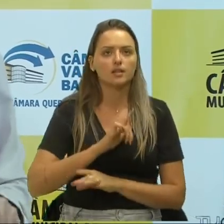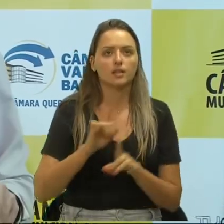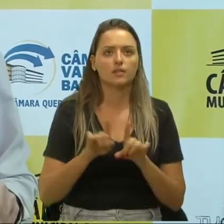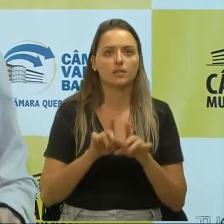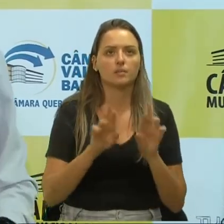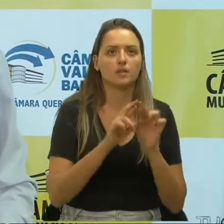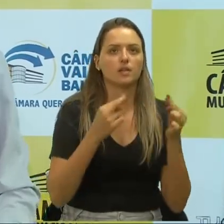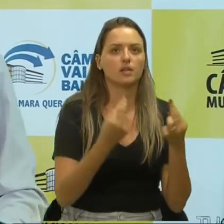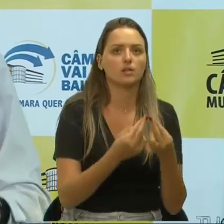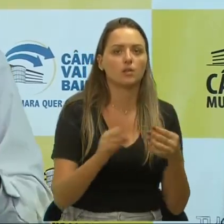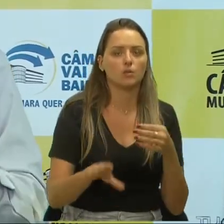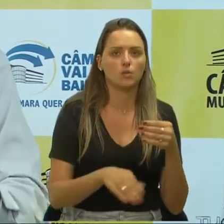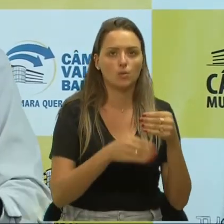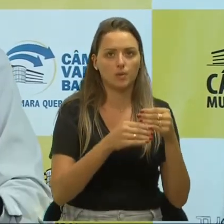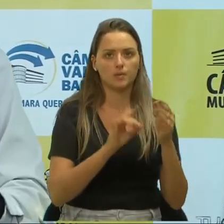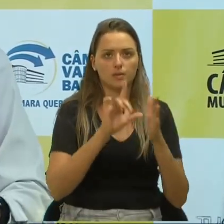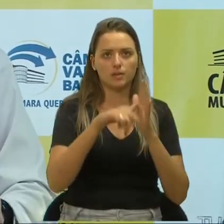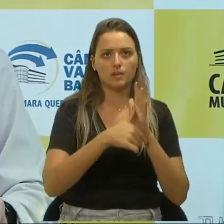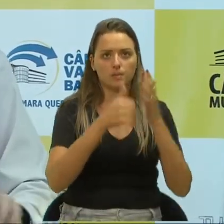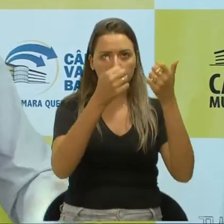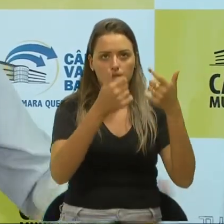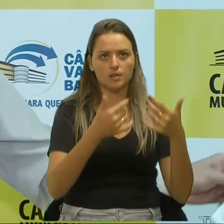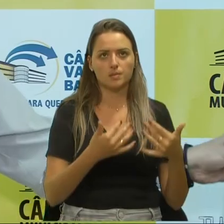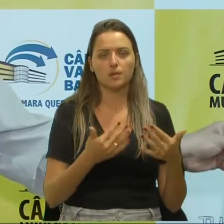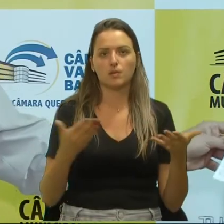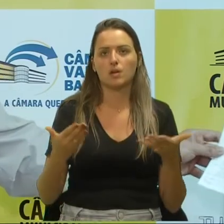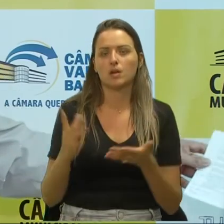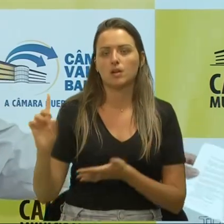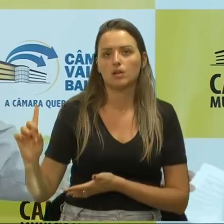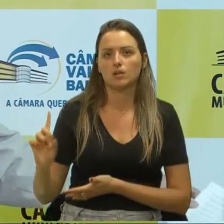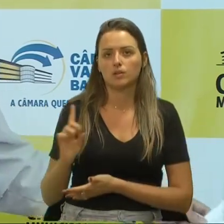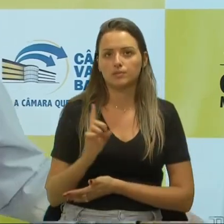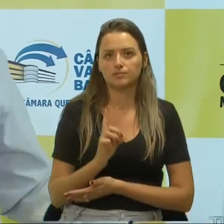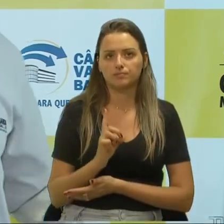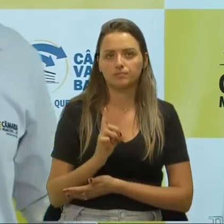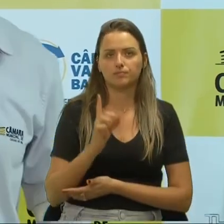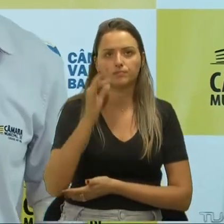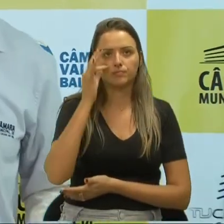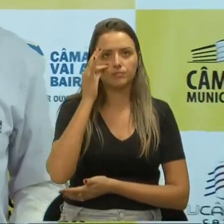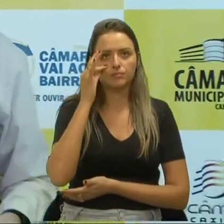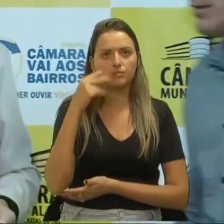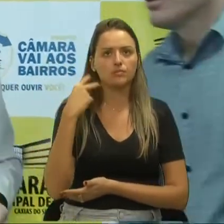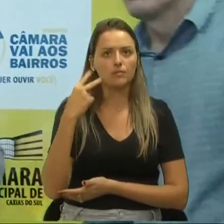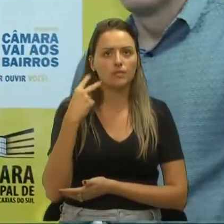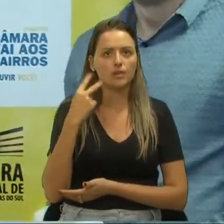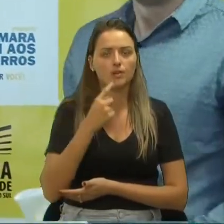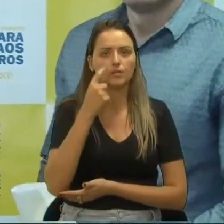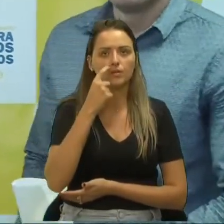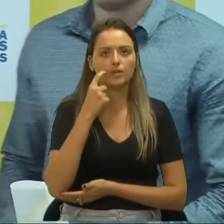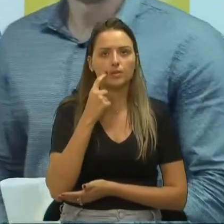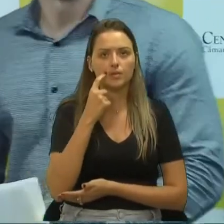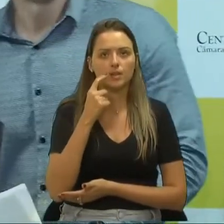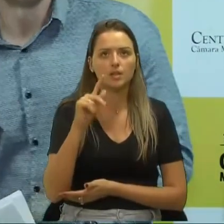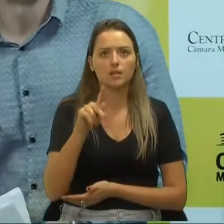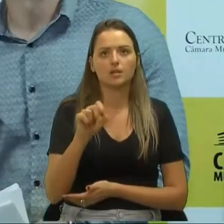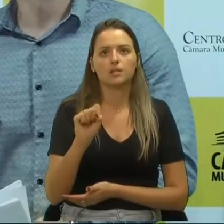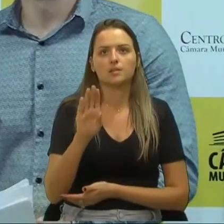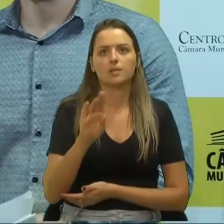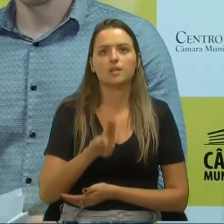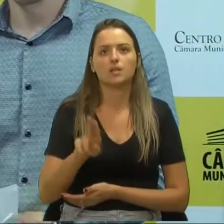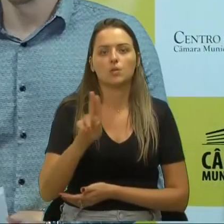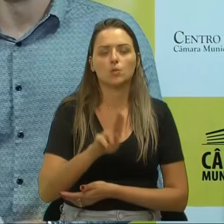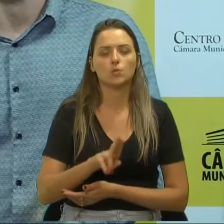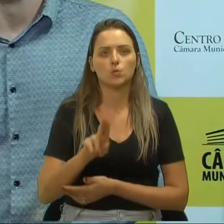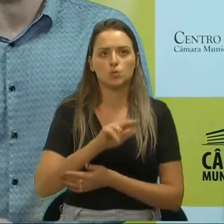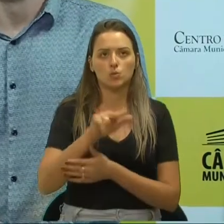sessão extraordinária, já já falo a respeito disso, mas antes eu converso ao vivo aqui com o vereador Wagner Petrini, do PSB, que ocupou a